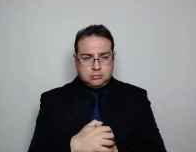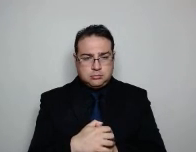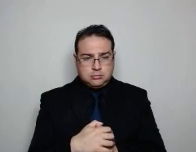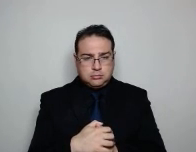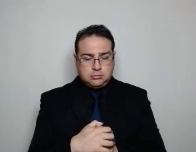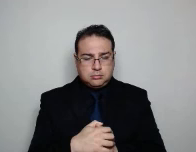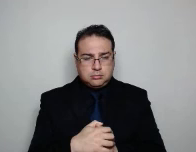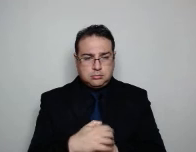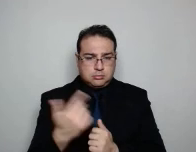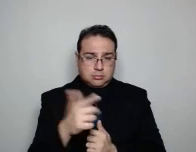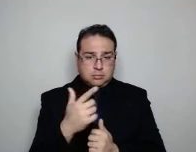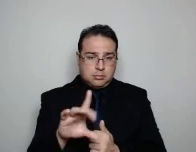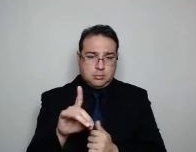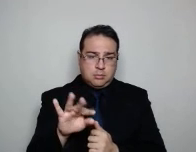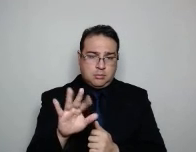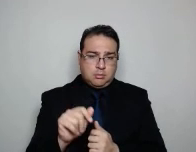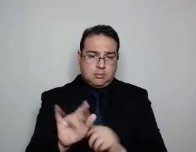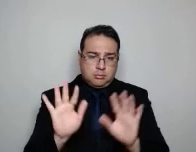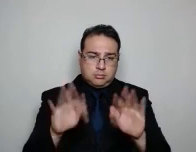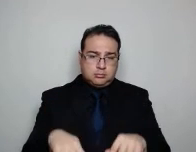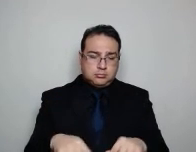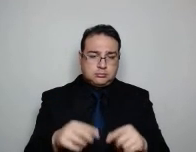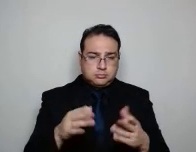da data do, do deferimento.